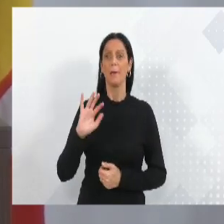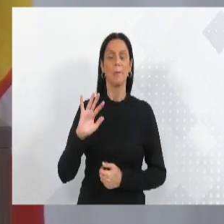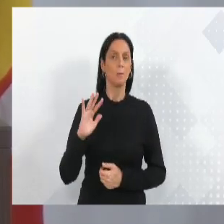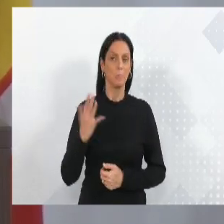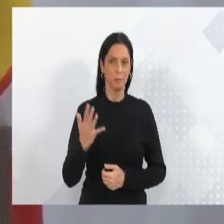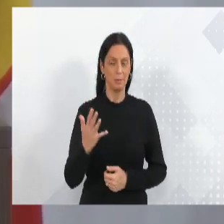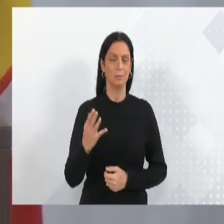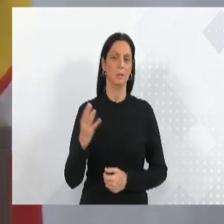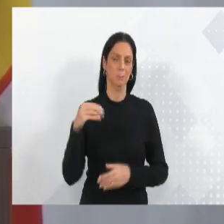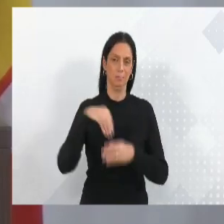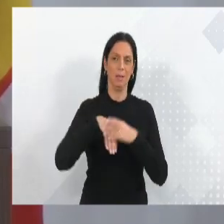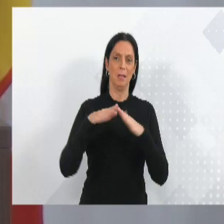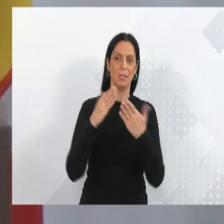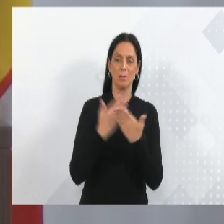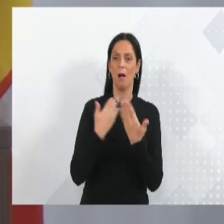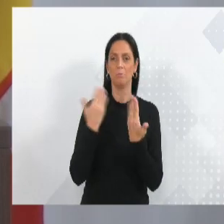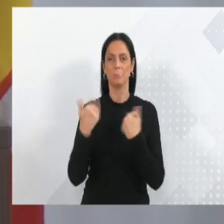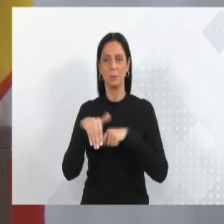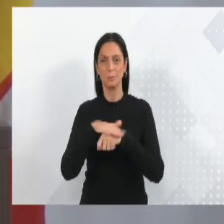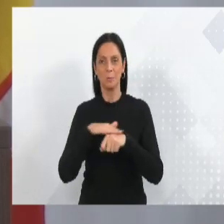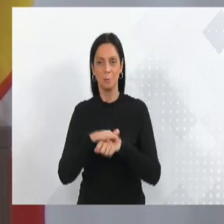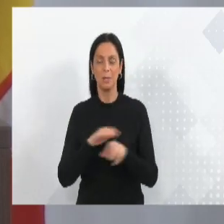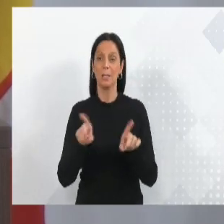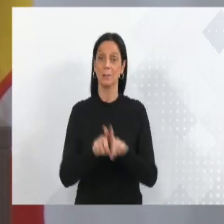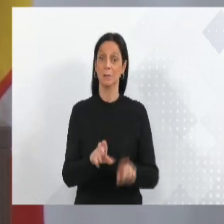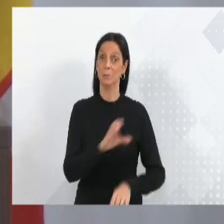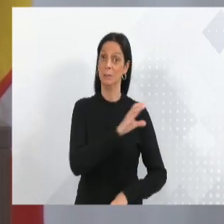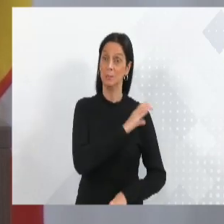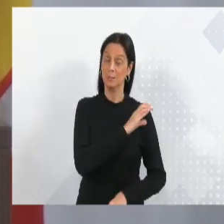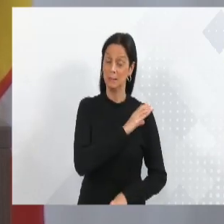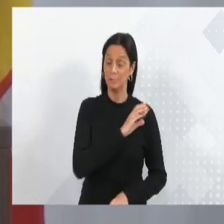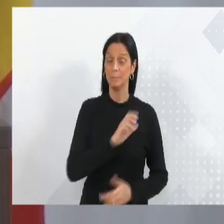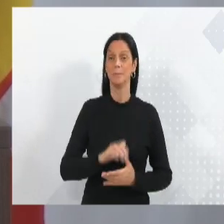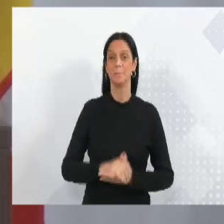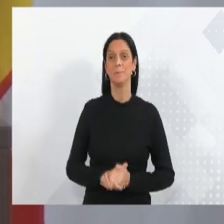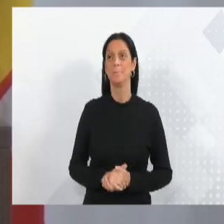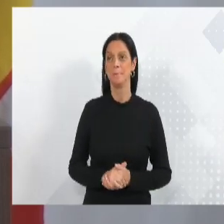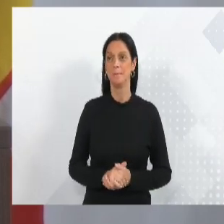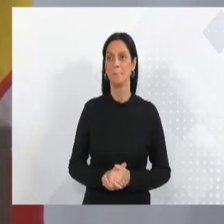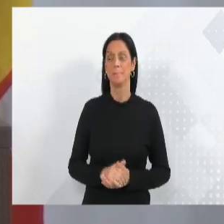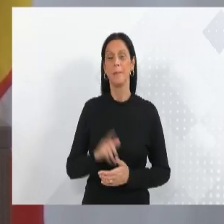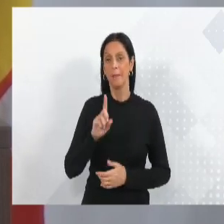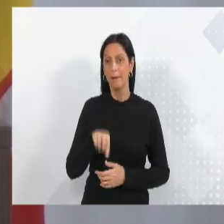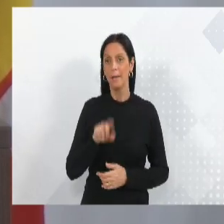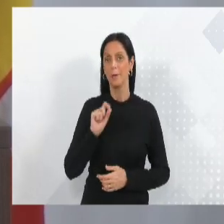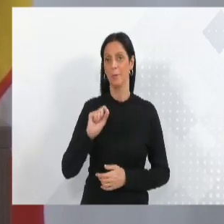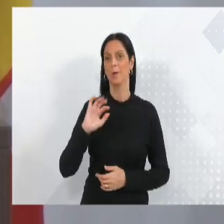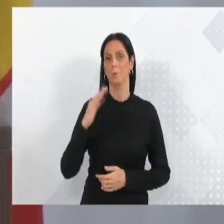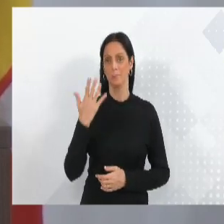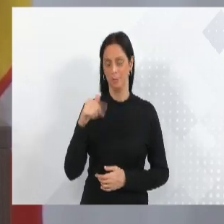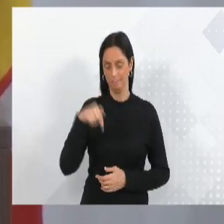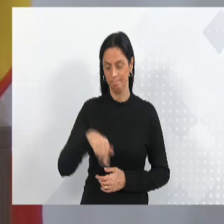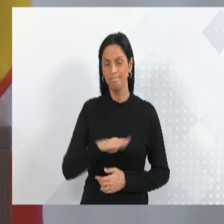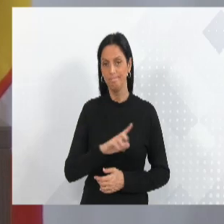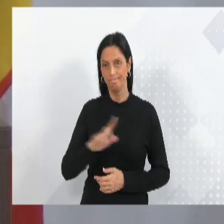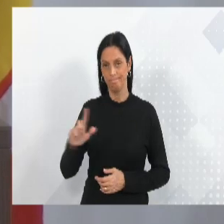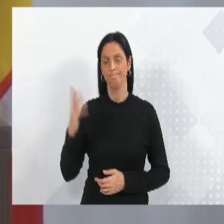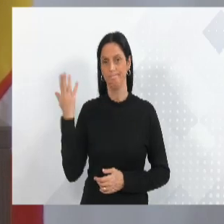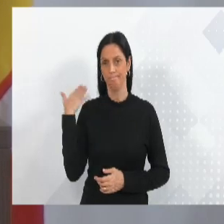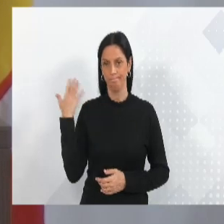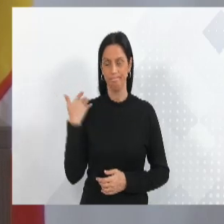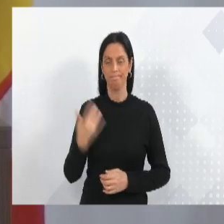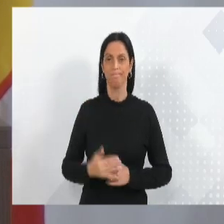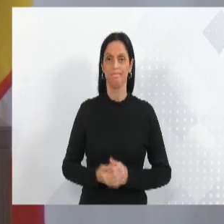nas escolas foi exatamente esse fato que aconteceu na cidade de Blumenau